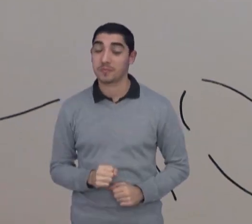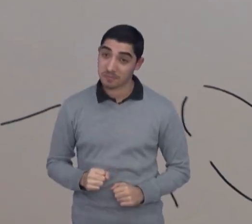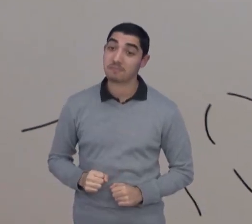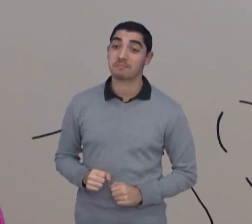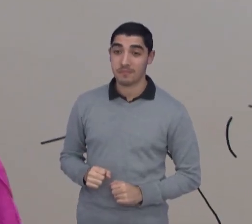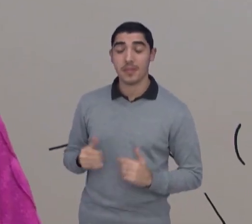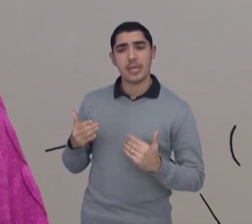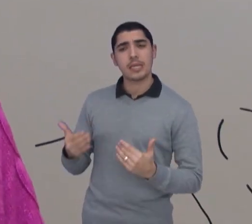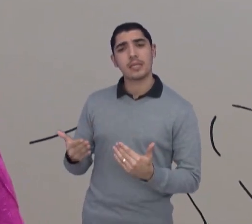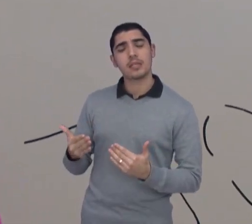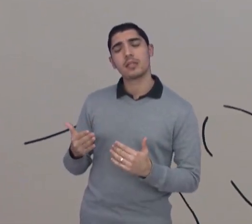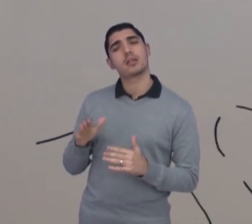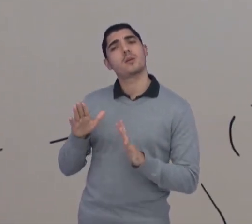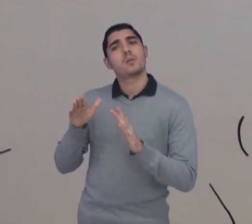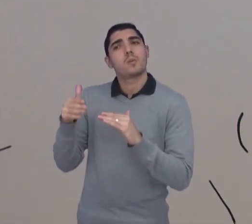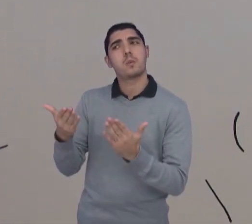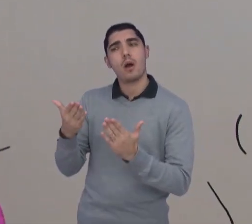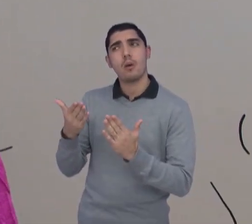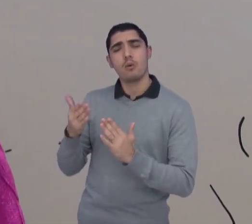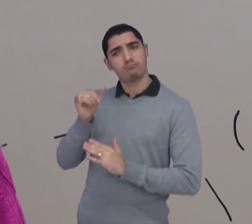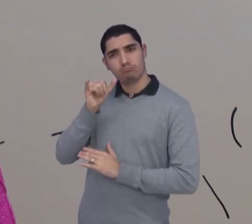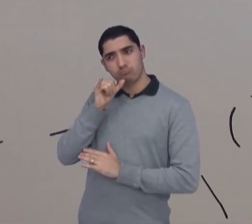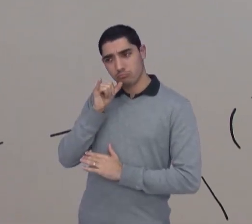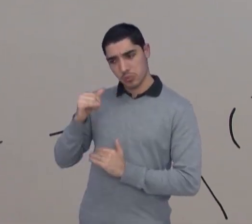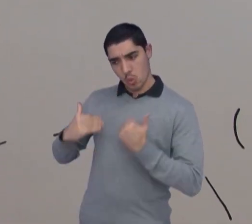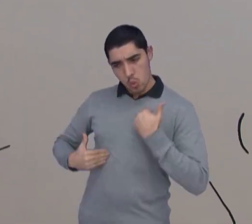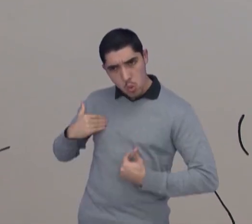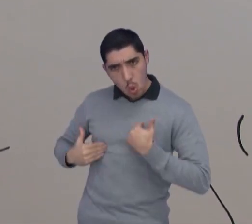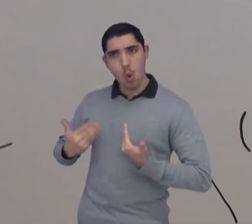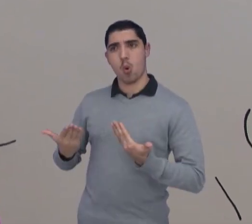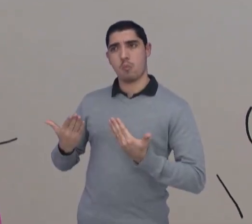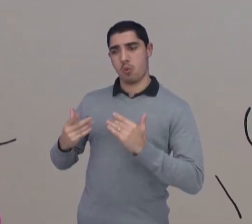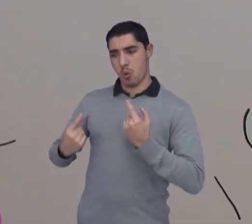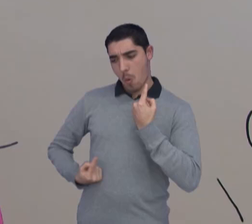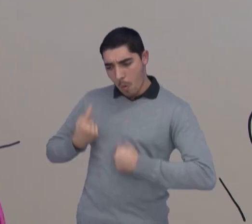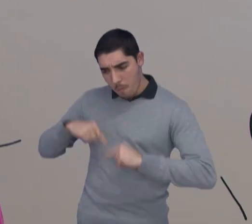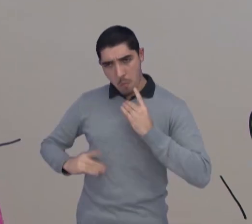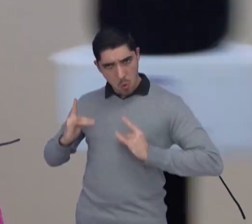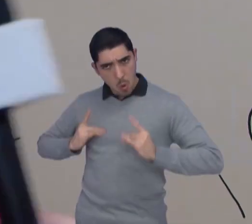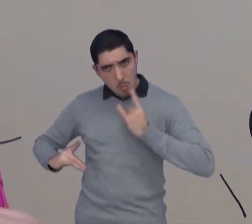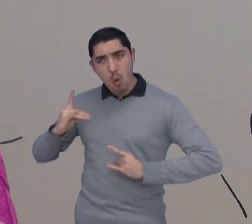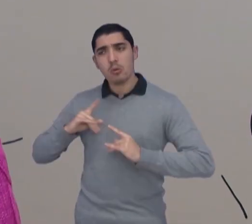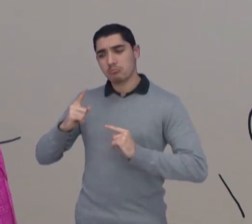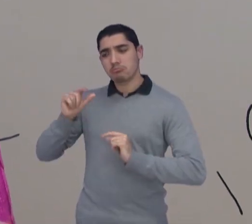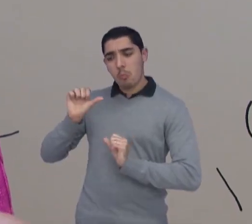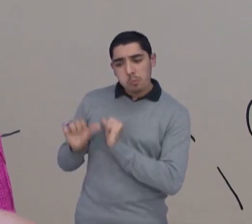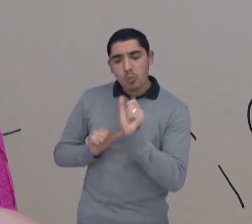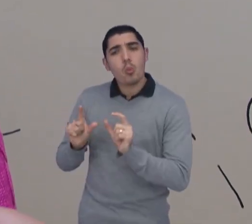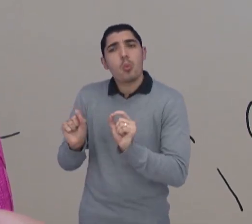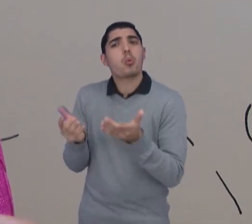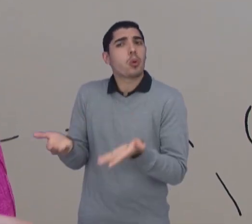as principais mudanças, tanto hormonais quanto físicas, que os adolescentes passam nessa fase da vida?